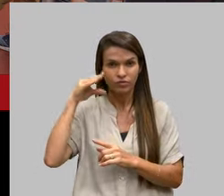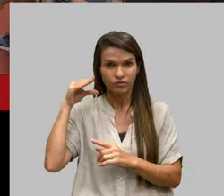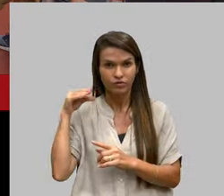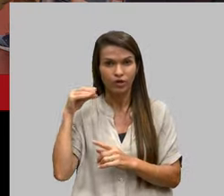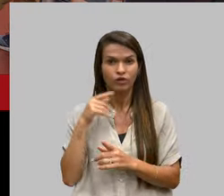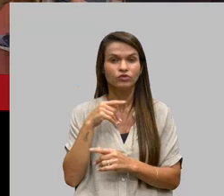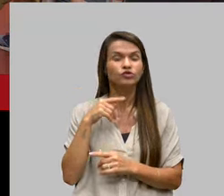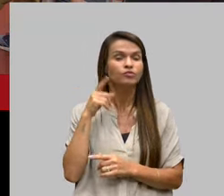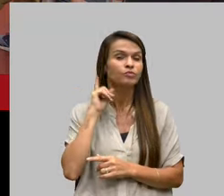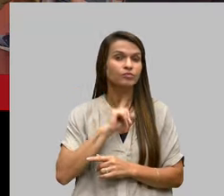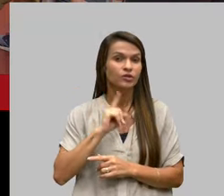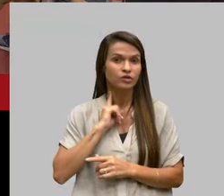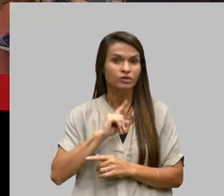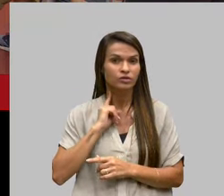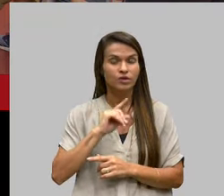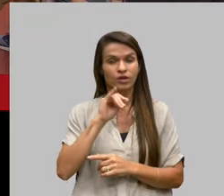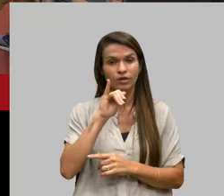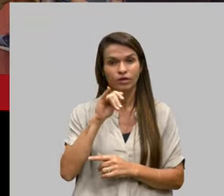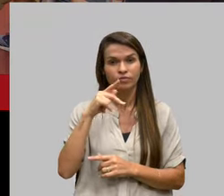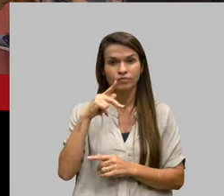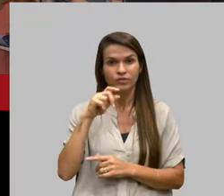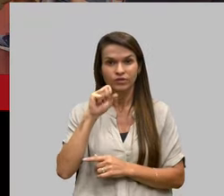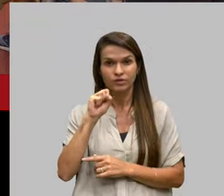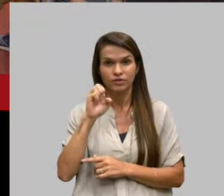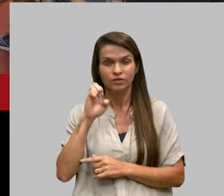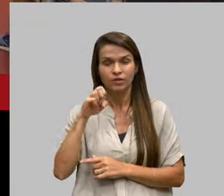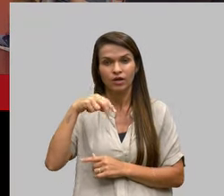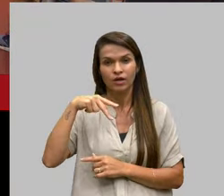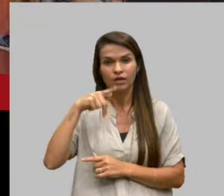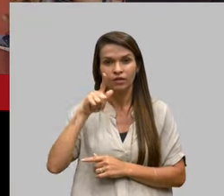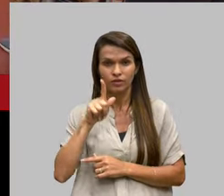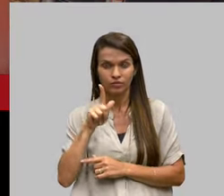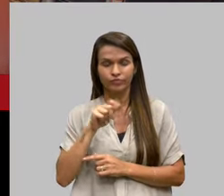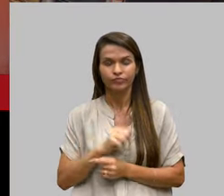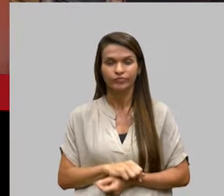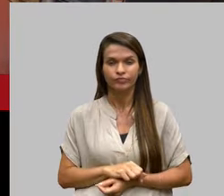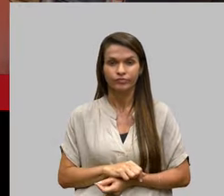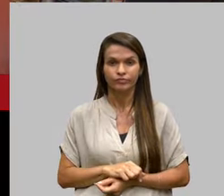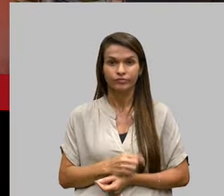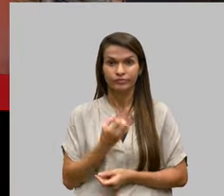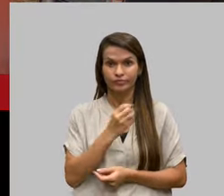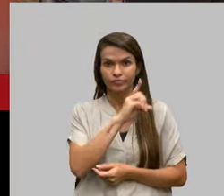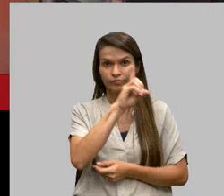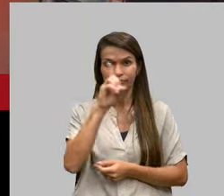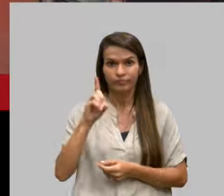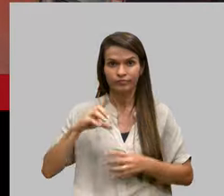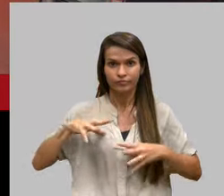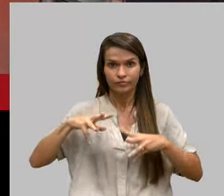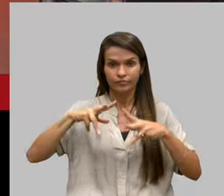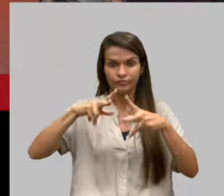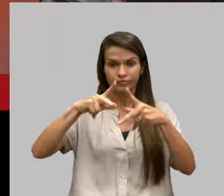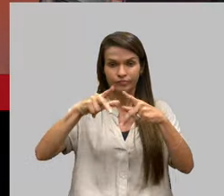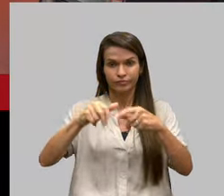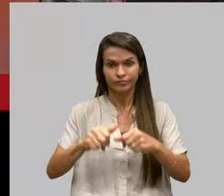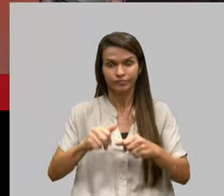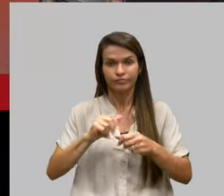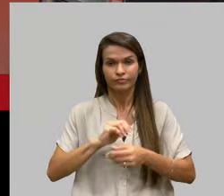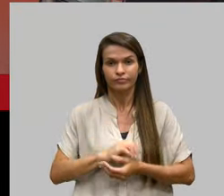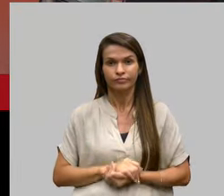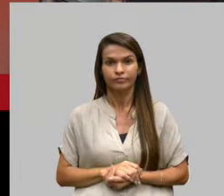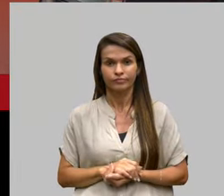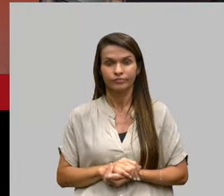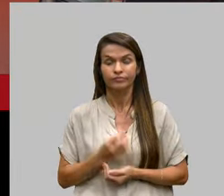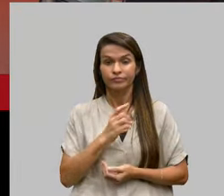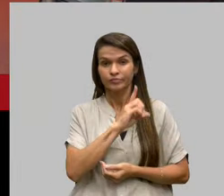Minas Gerais ipseng bom dia bom dia a todas e a todos bom dia